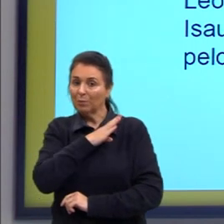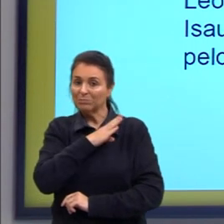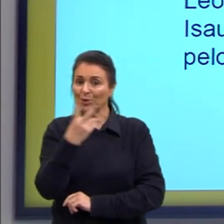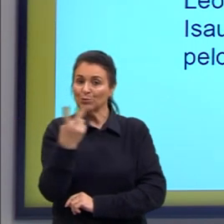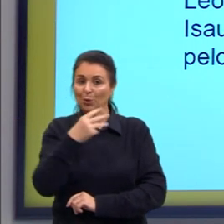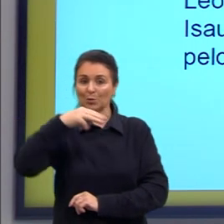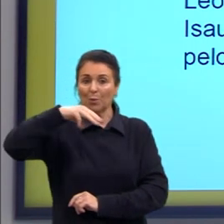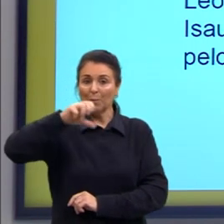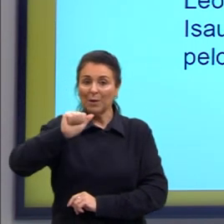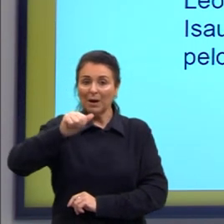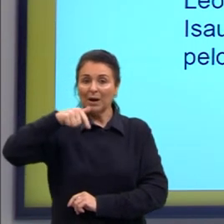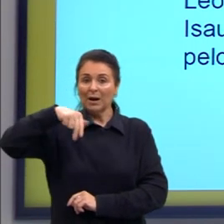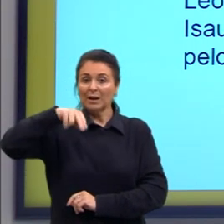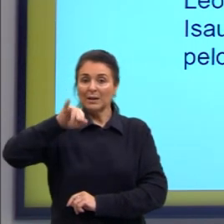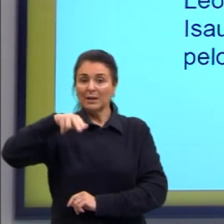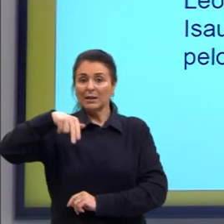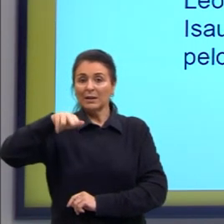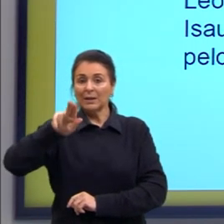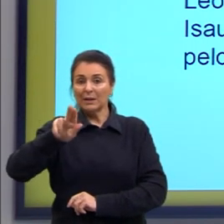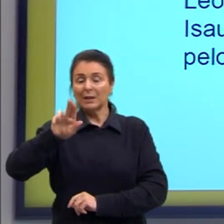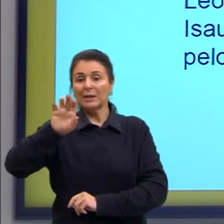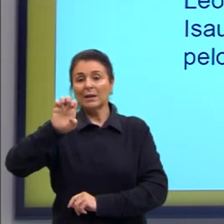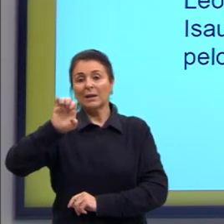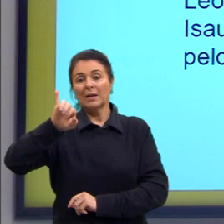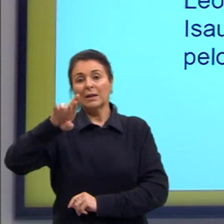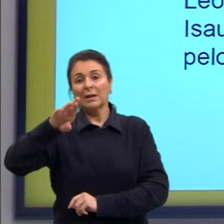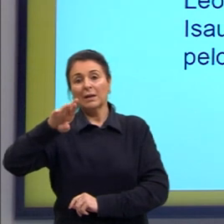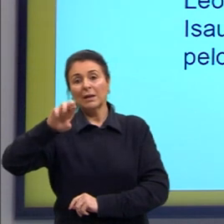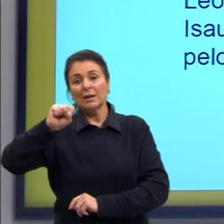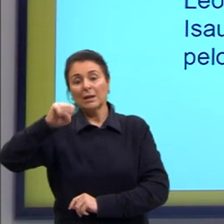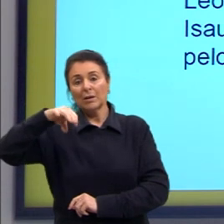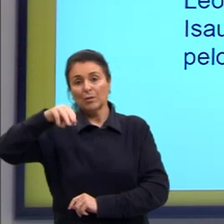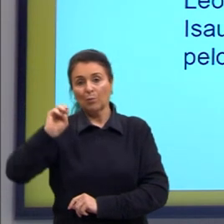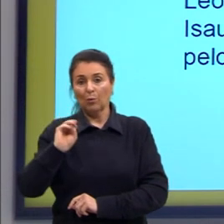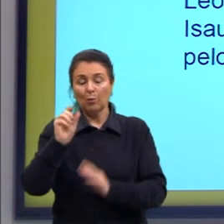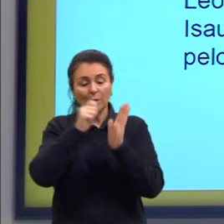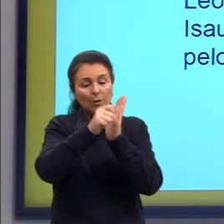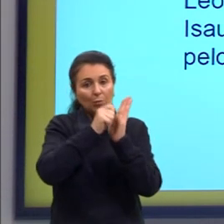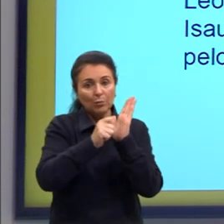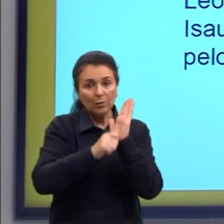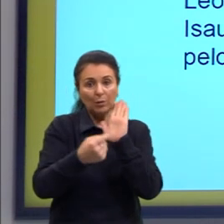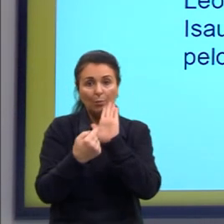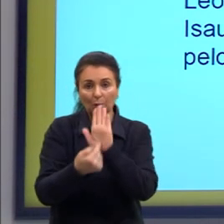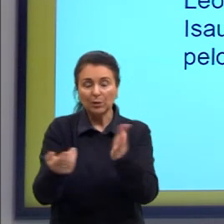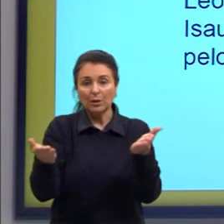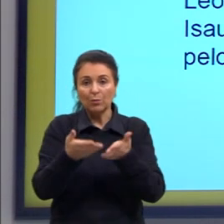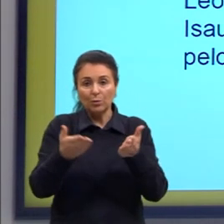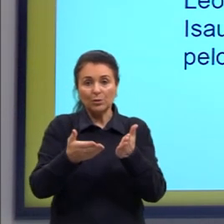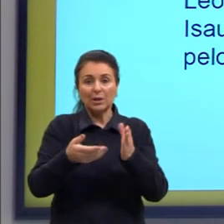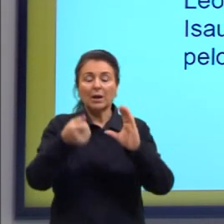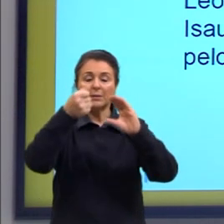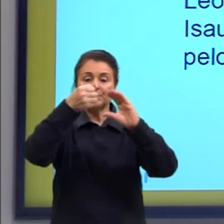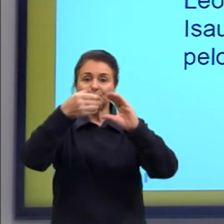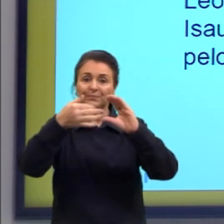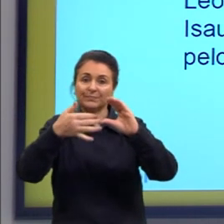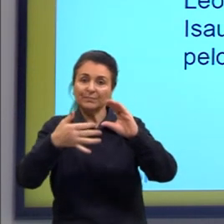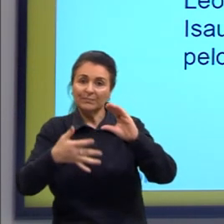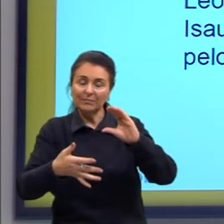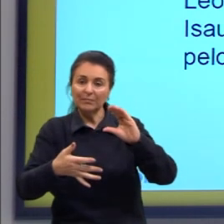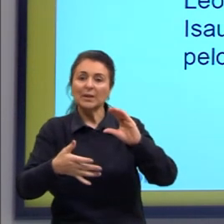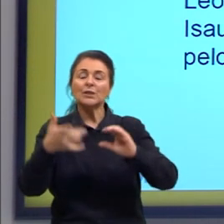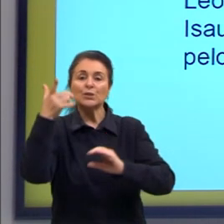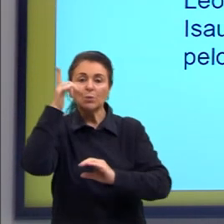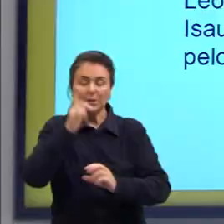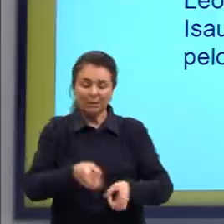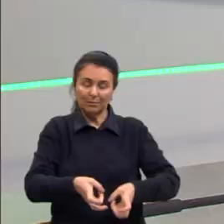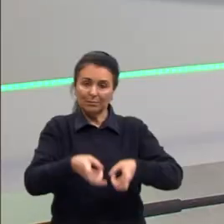das nossas novelas hoje em dia em a música prosa nos traz para os dias atuais trazer essas características né que a gente